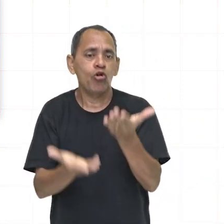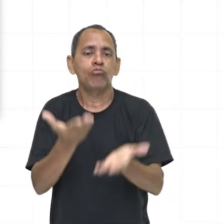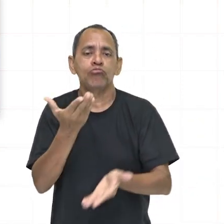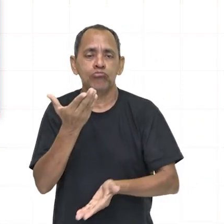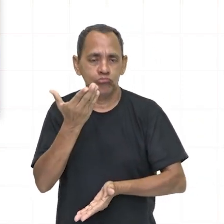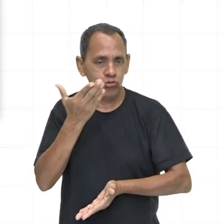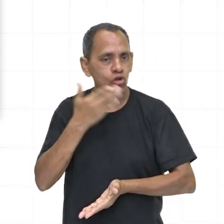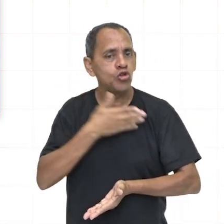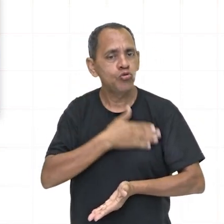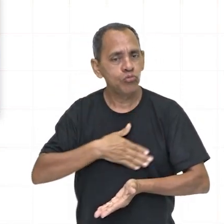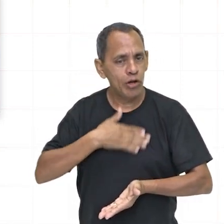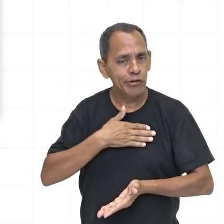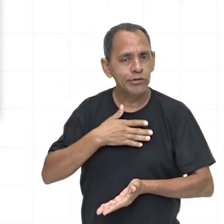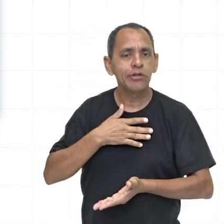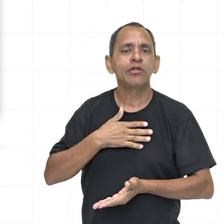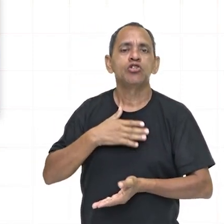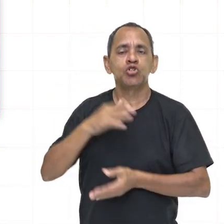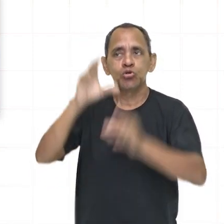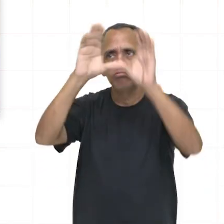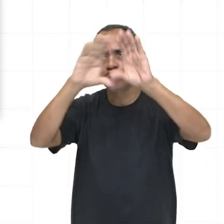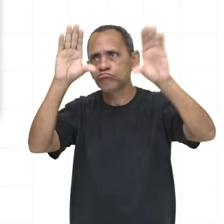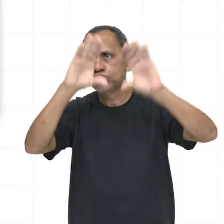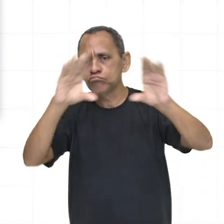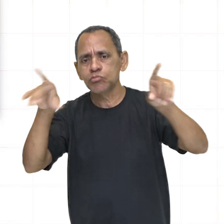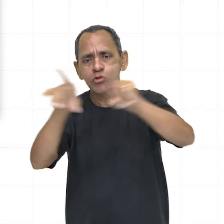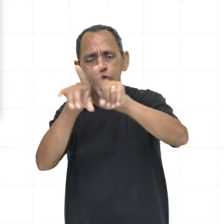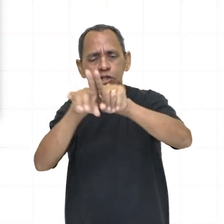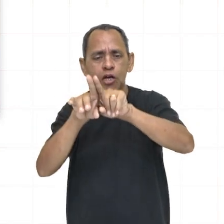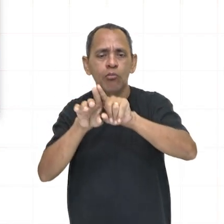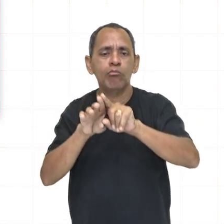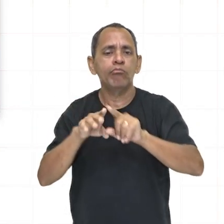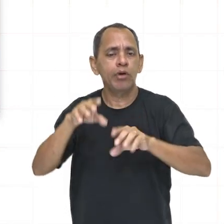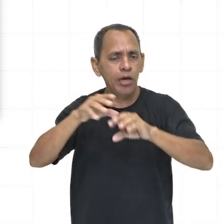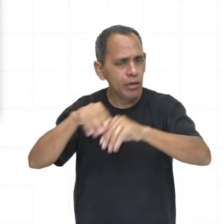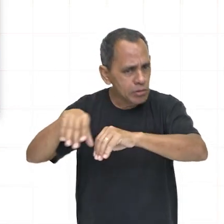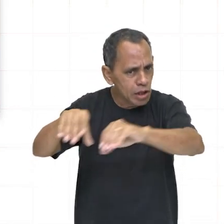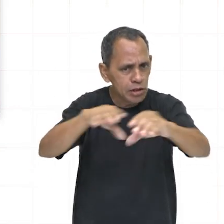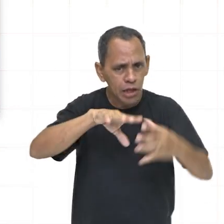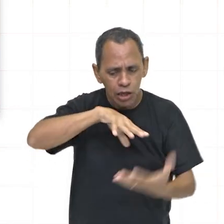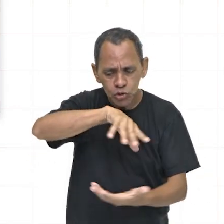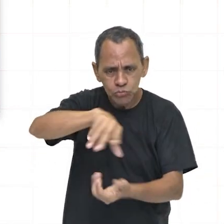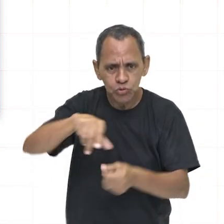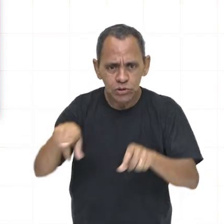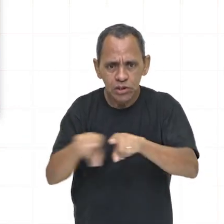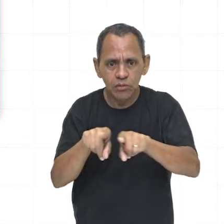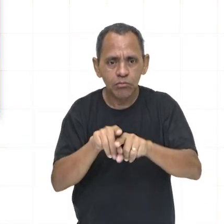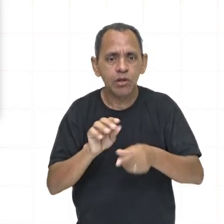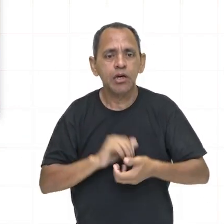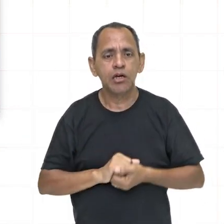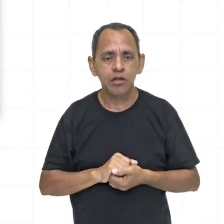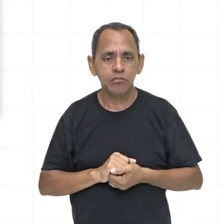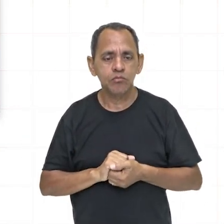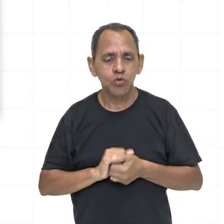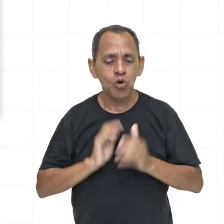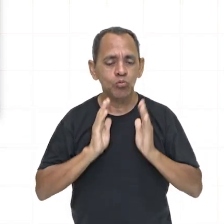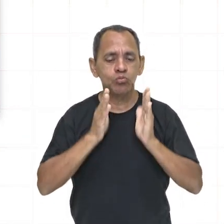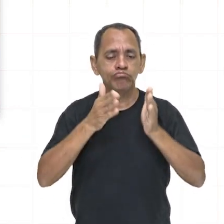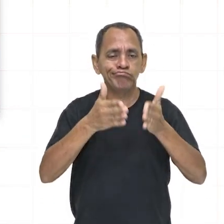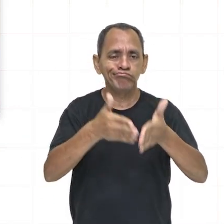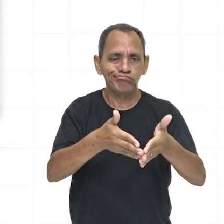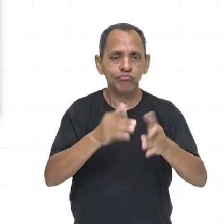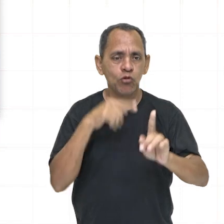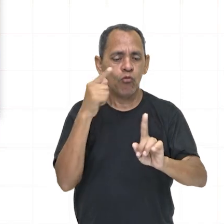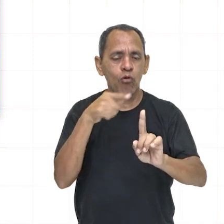da terra. Então seria o ponto central aí do confucionismo. Tudo bem? Lembrando que